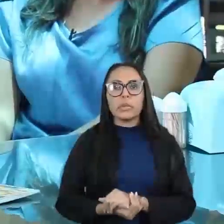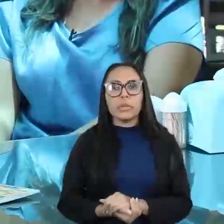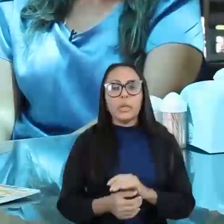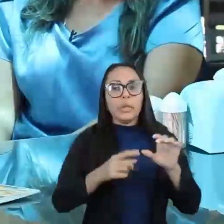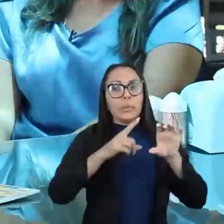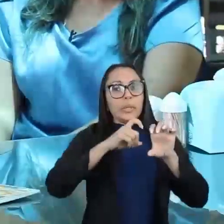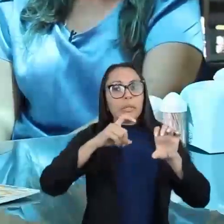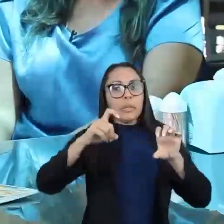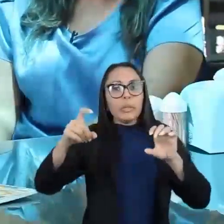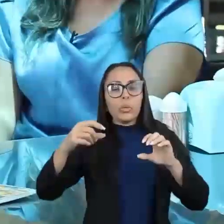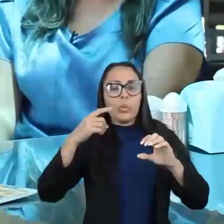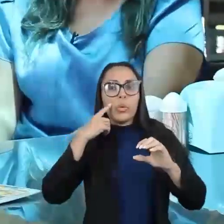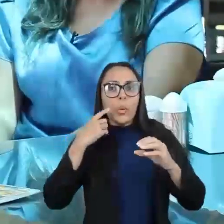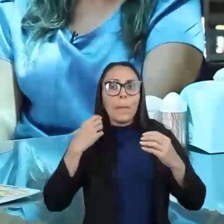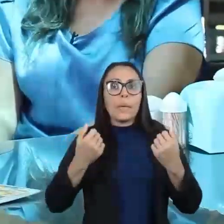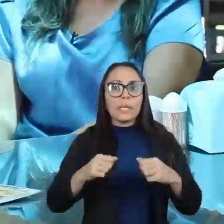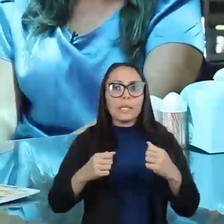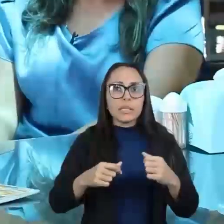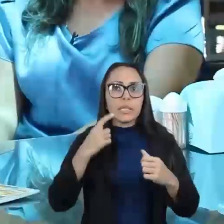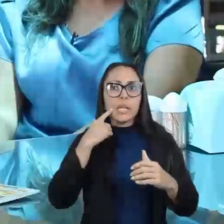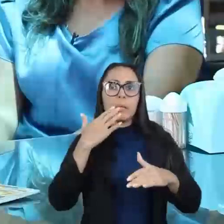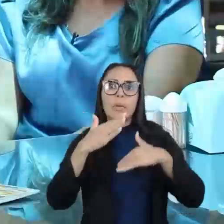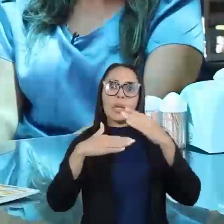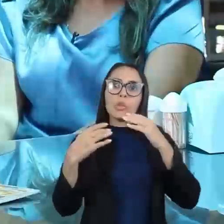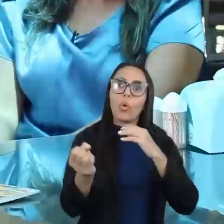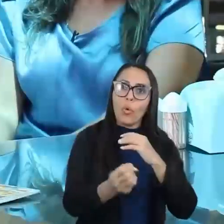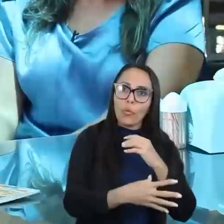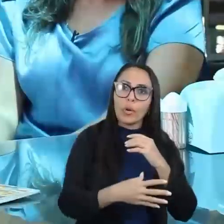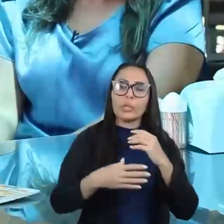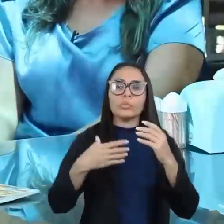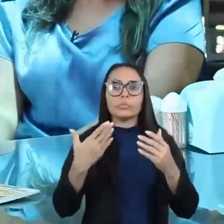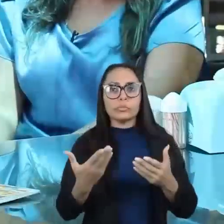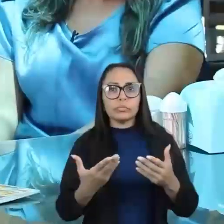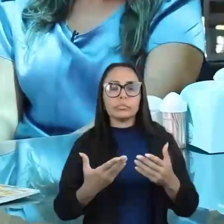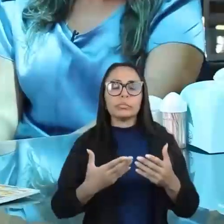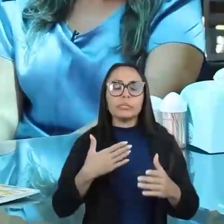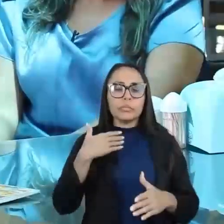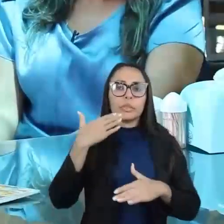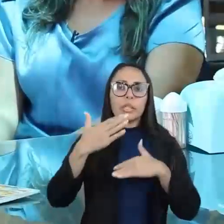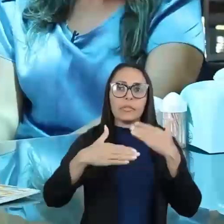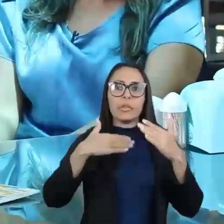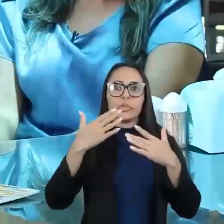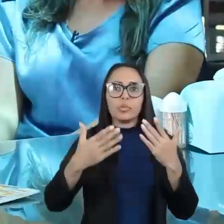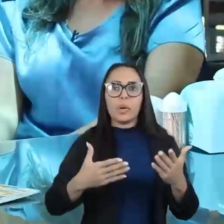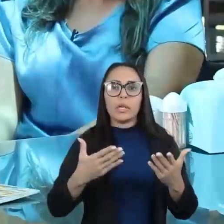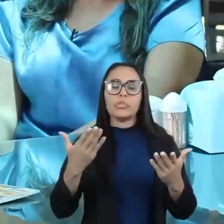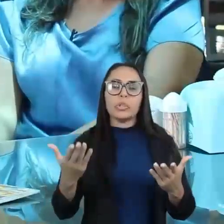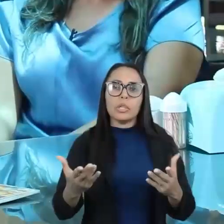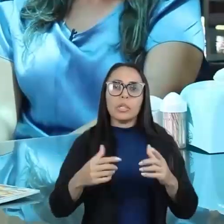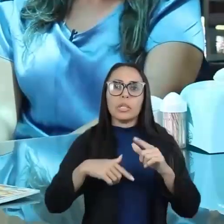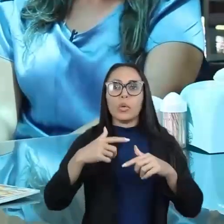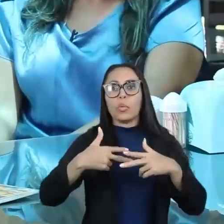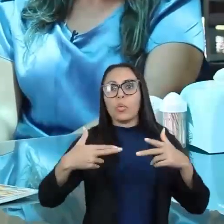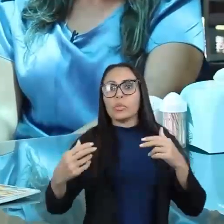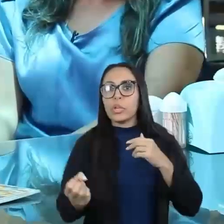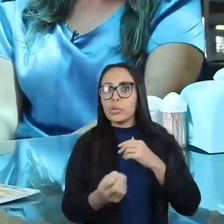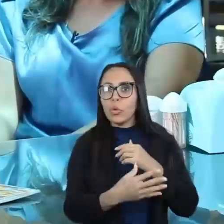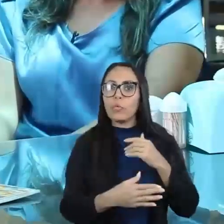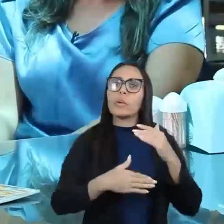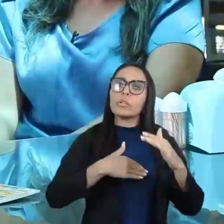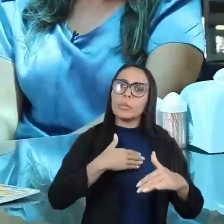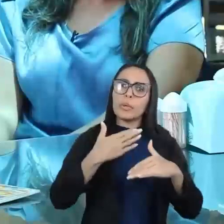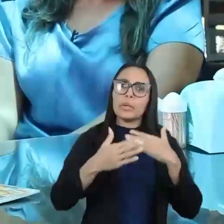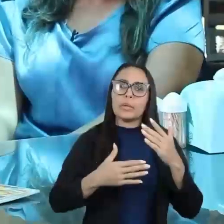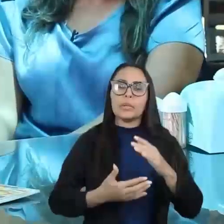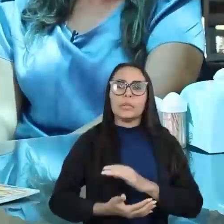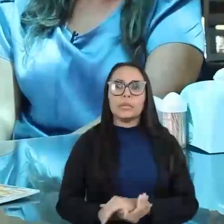sempre na novidade. Inovando, isso mesmo. Não ficar na mesmice. A gente tem que cada vez mais trazer coisas novas. Né? Não que toda